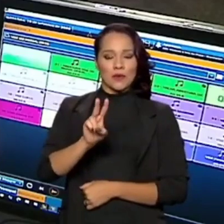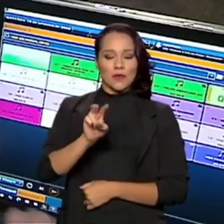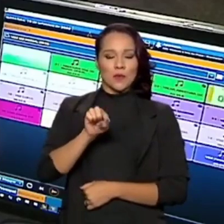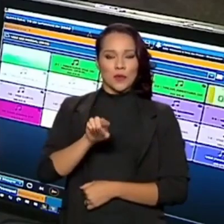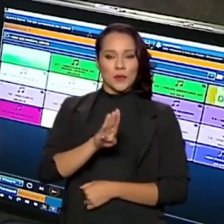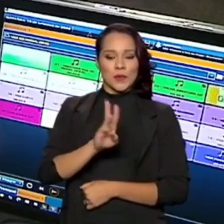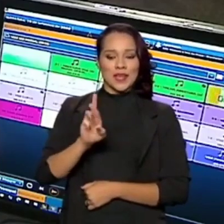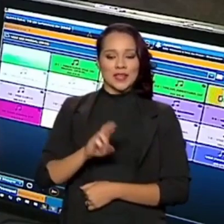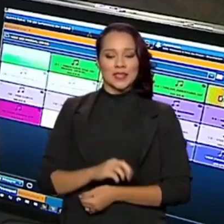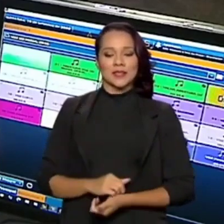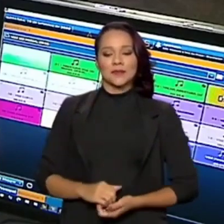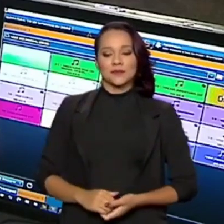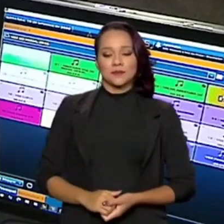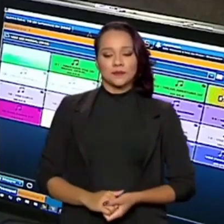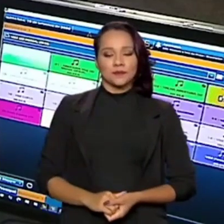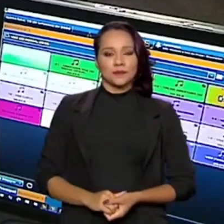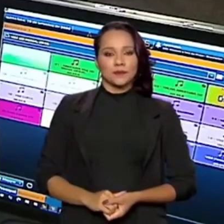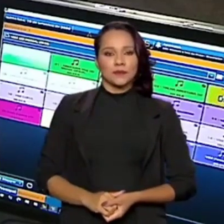voz.gov.br.